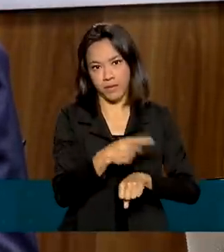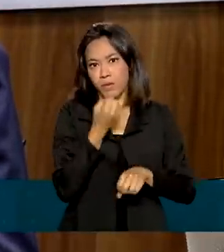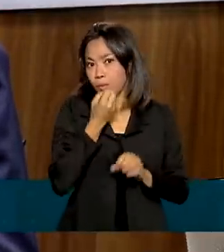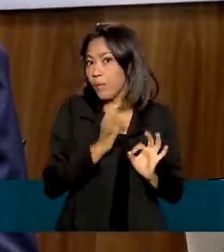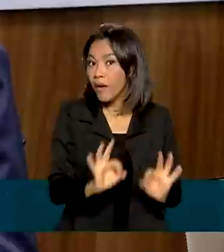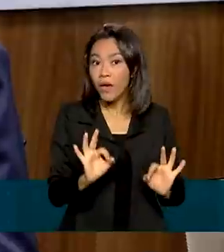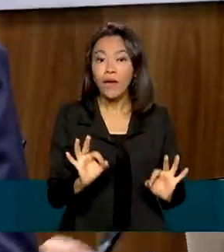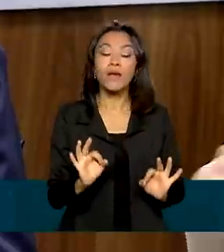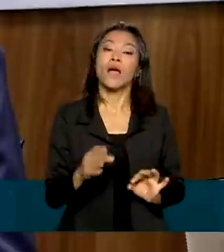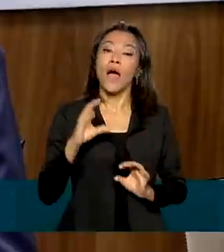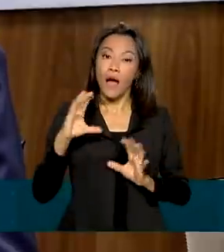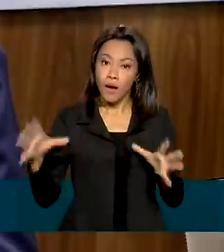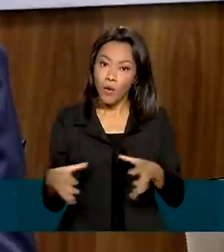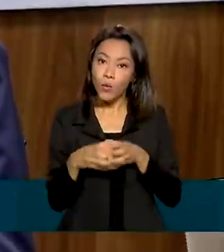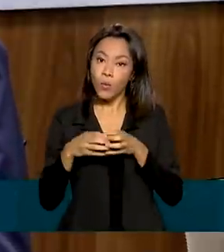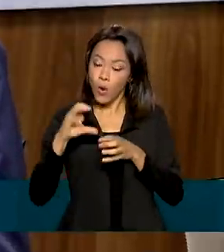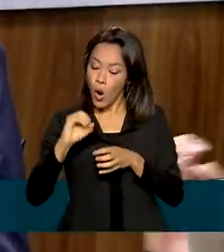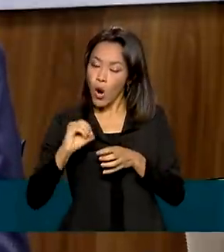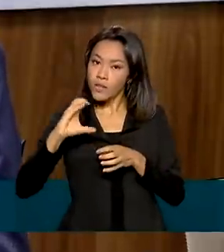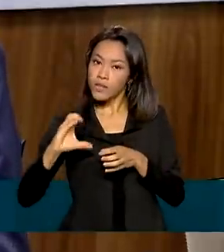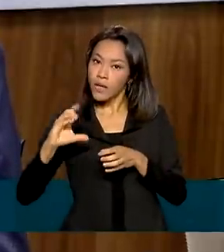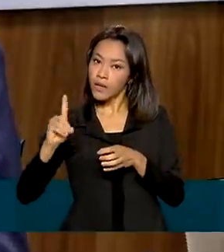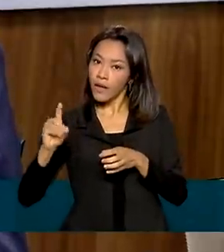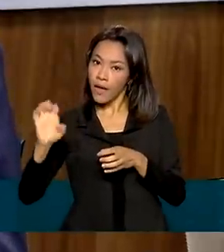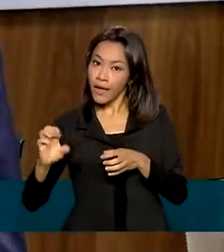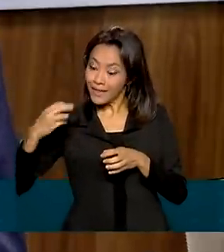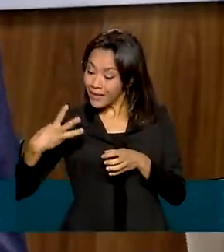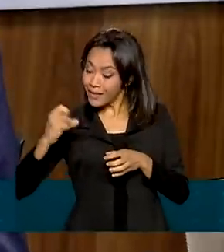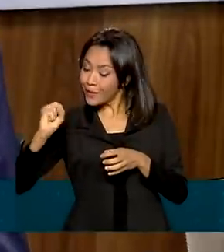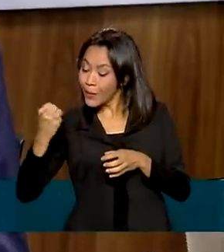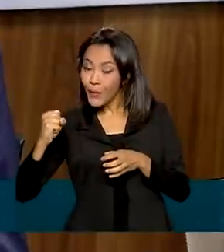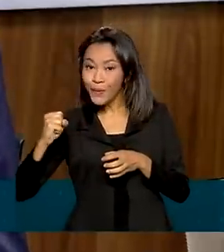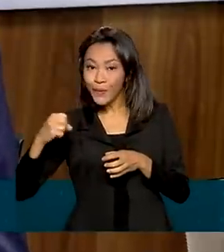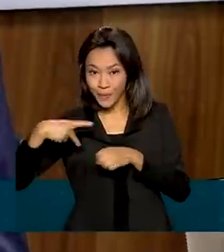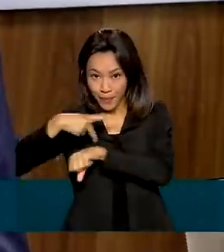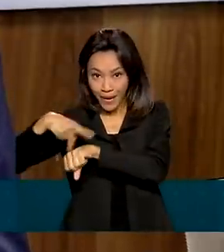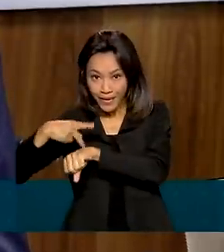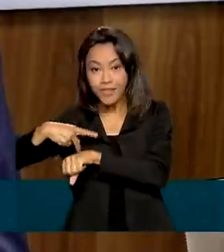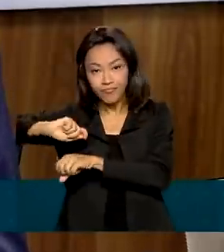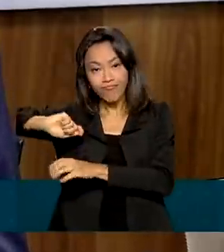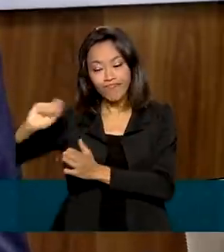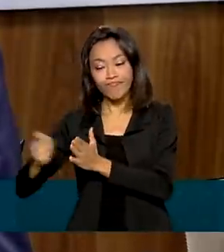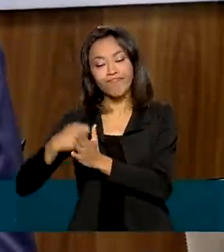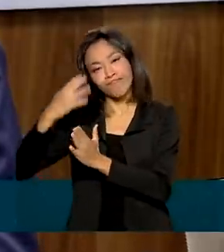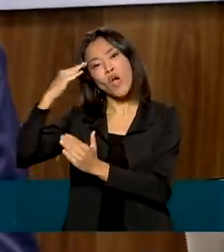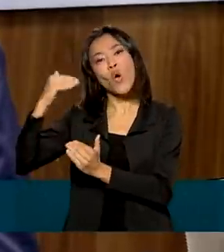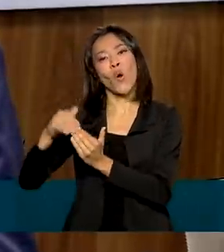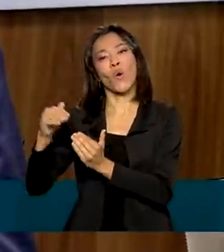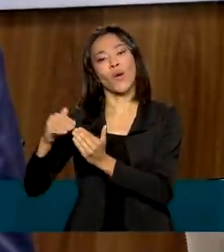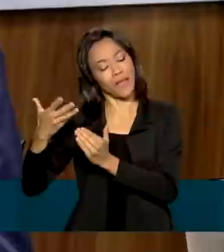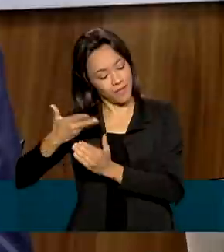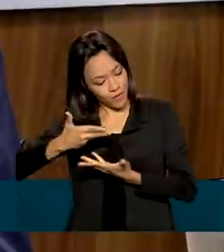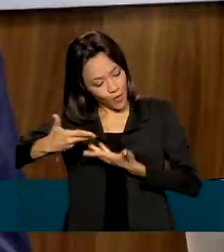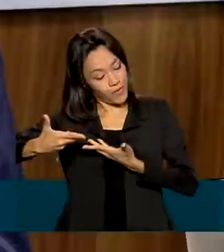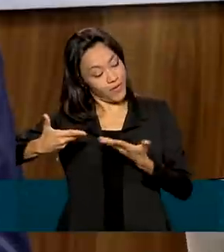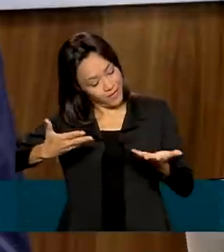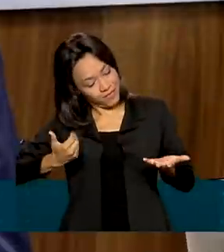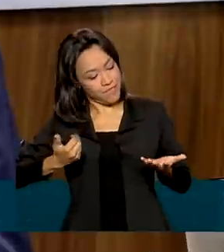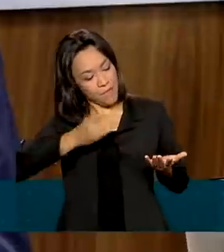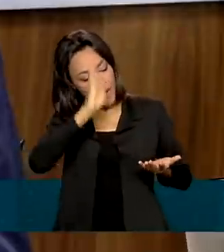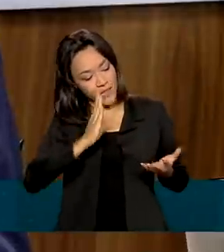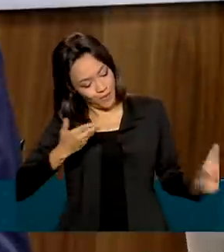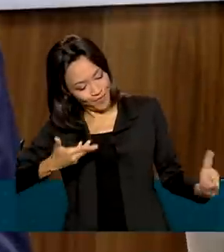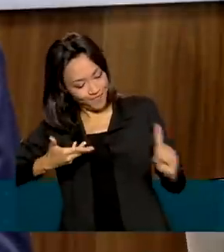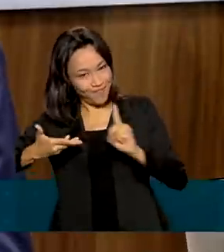ao exceder por unanimidade seus 38 países formalizaram efetivamente o convite para nós